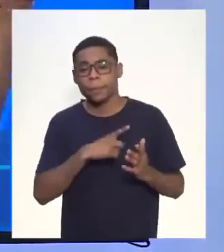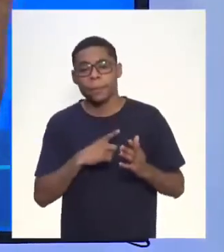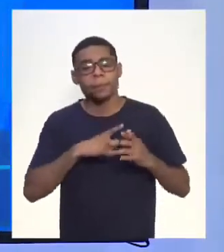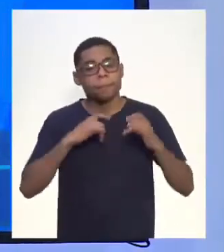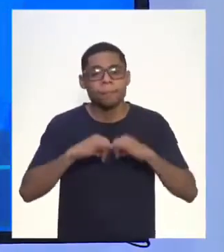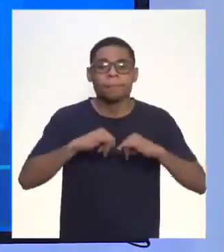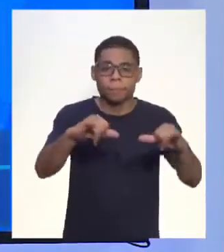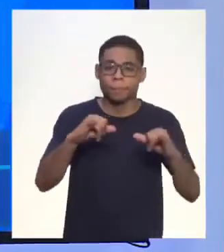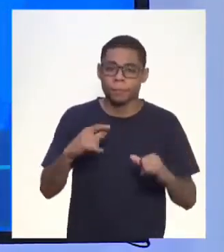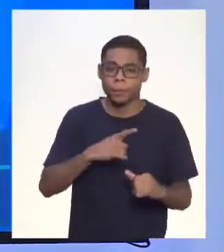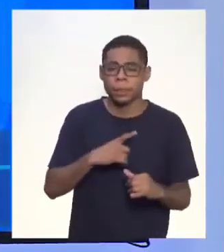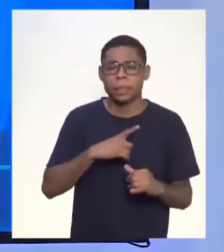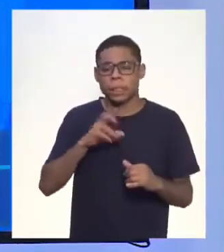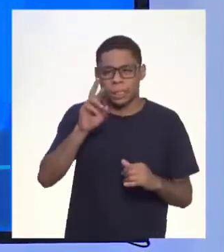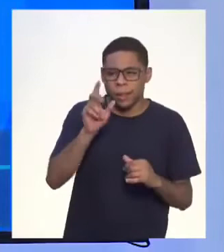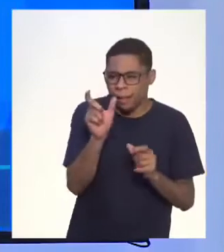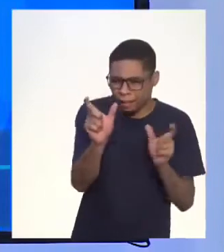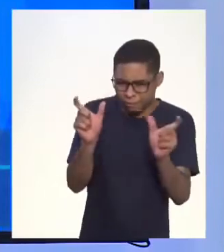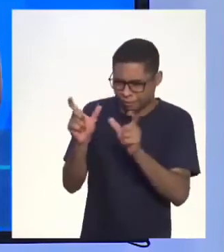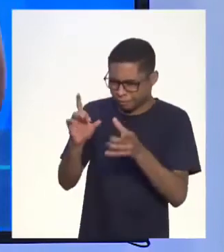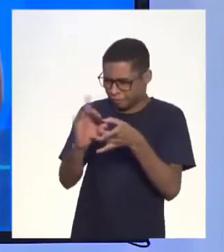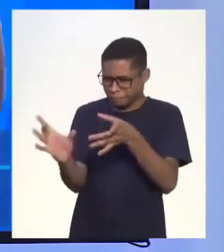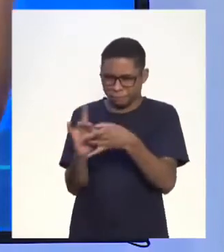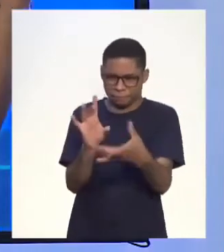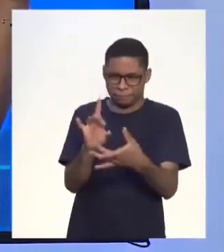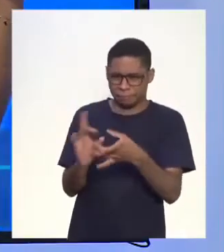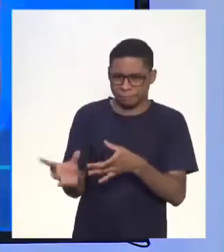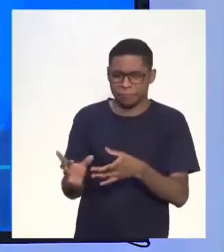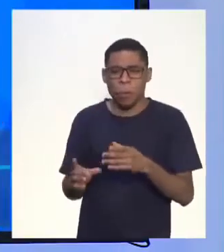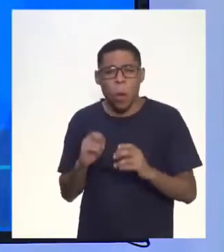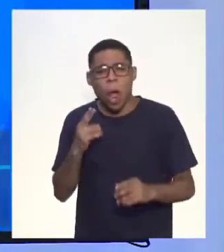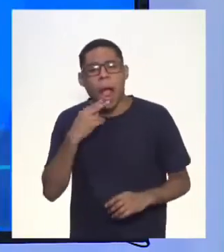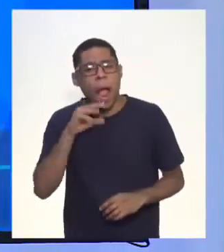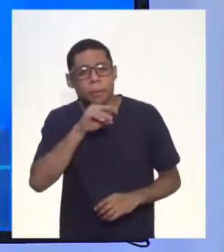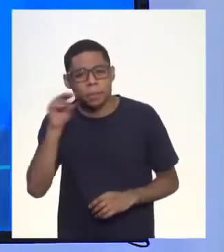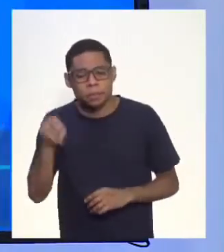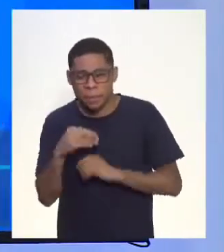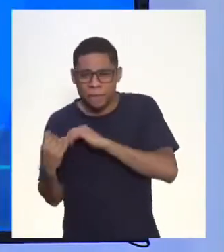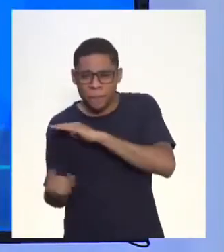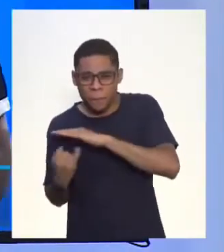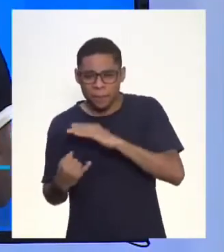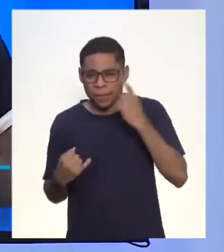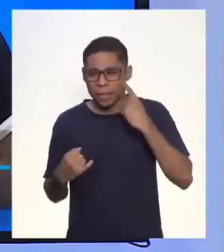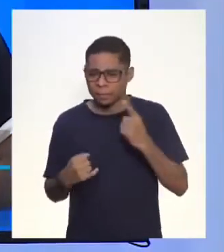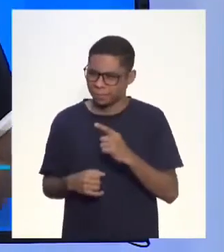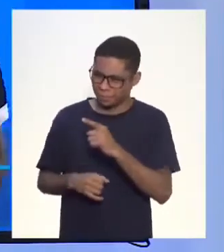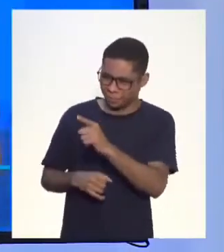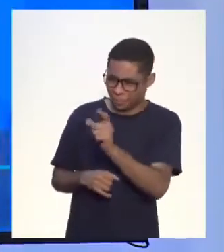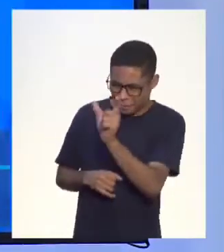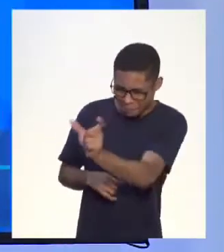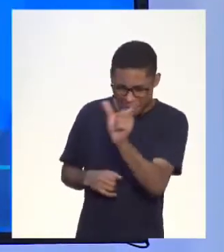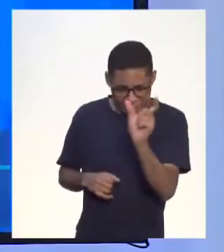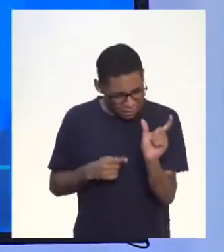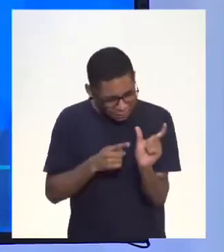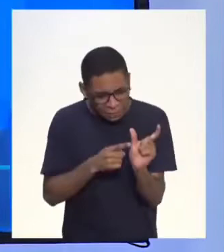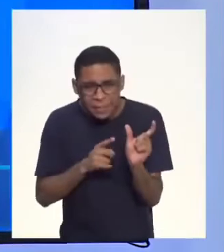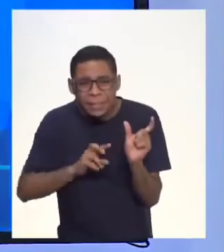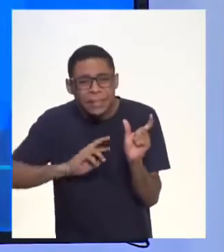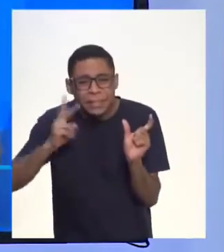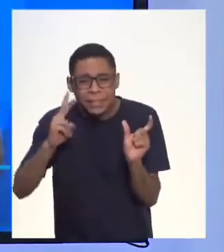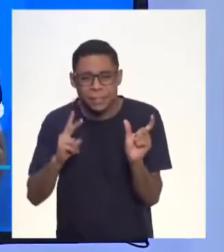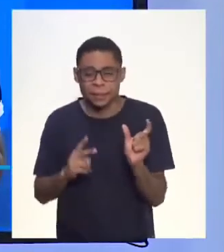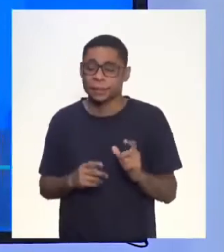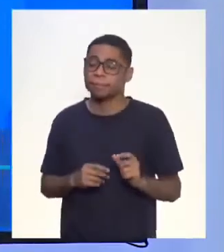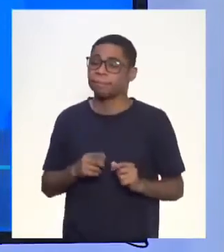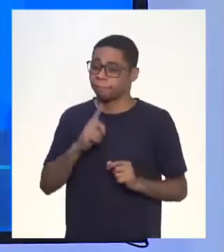ali, com vários erros, escrita diferente, você fala assim, nossa, é desse jeito que escreve essa palavra? Não, então,